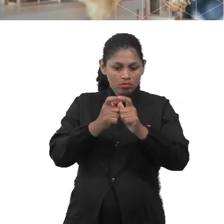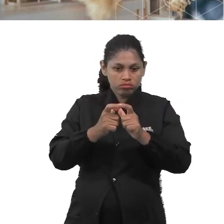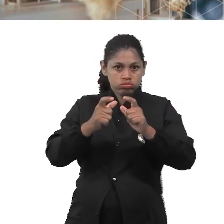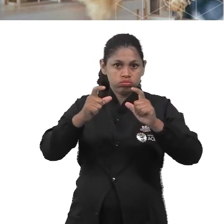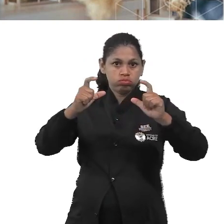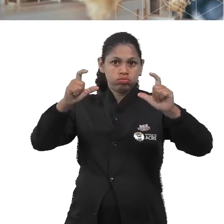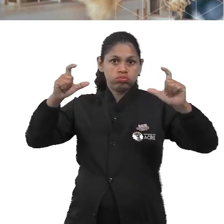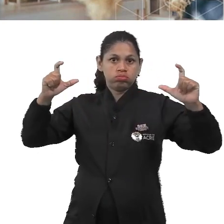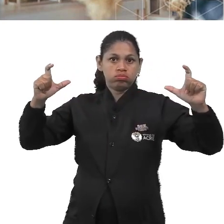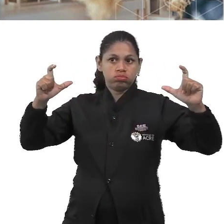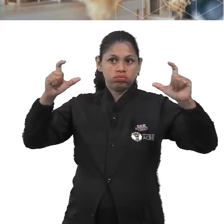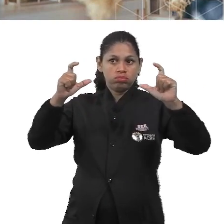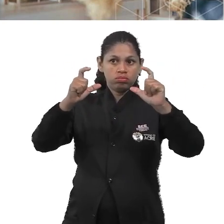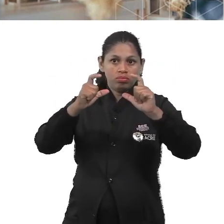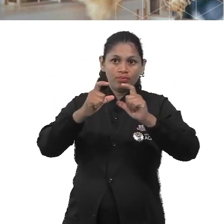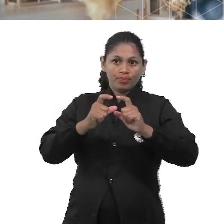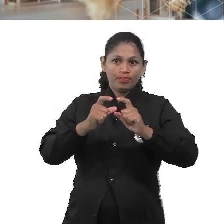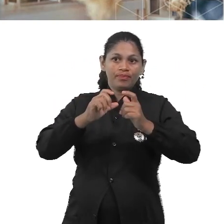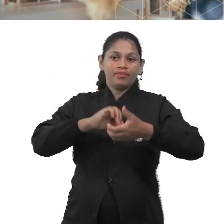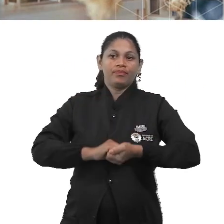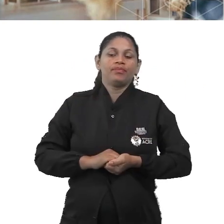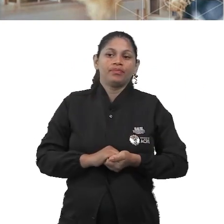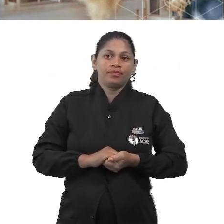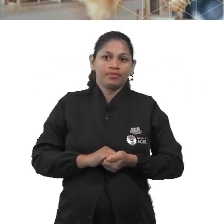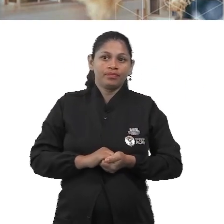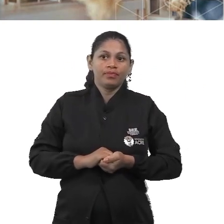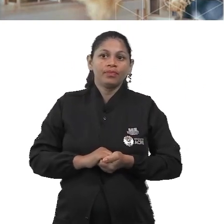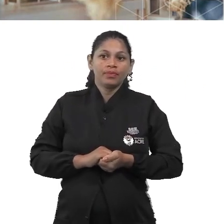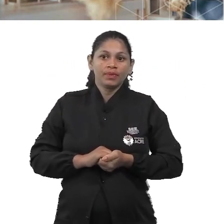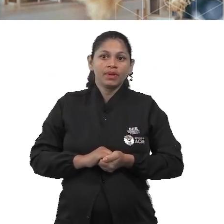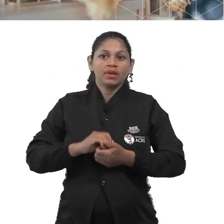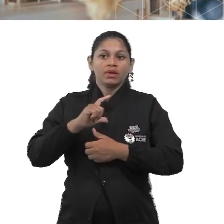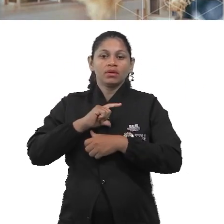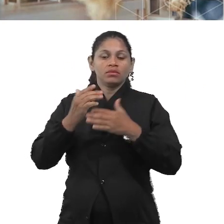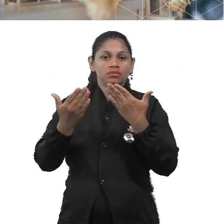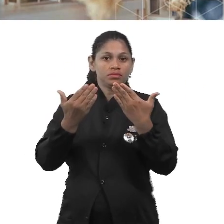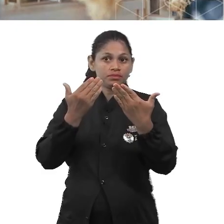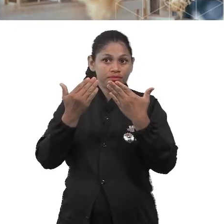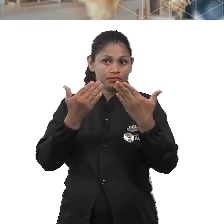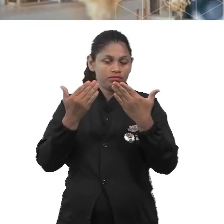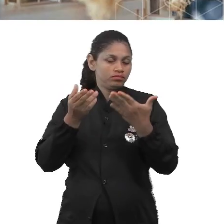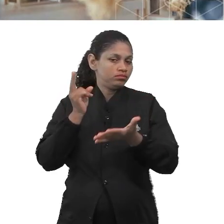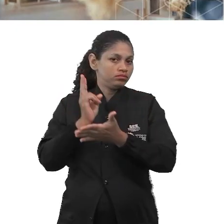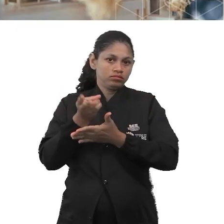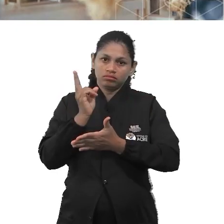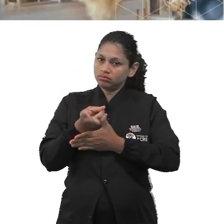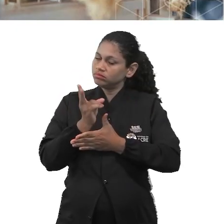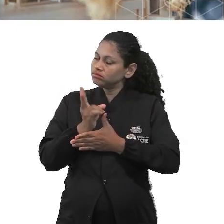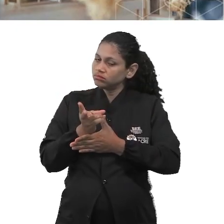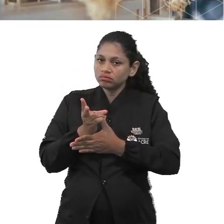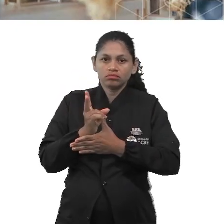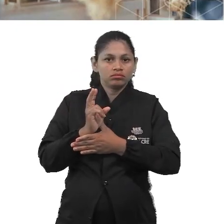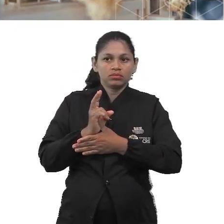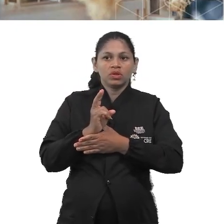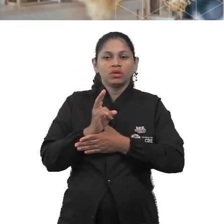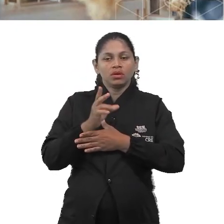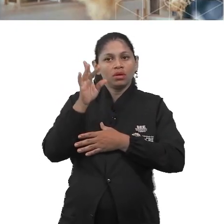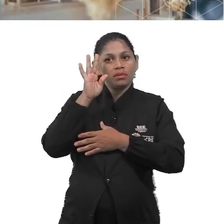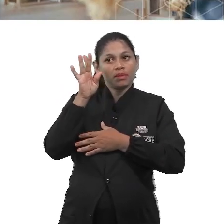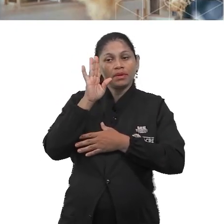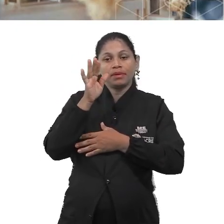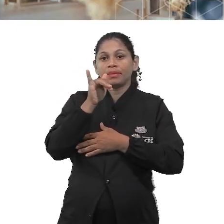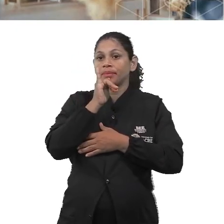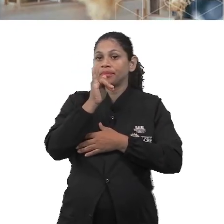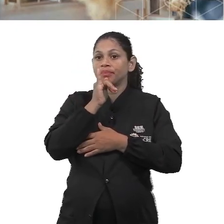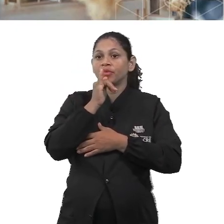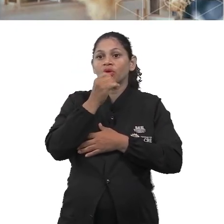tá bom? E, finalmente, aqui, a razão de proporcionalidade permaneceu na mesma, ou seja, não importa como é que você faça. Se você imaginar, por exemplo,